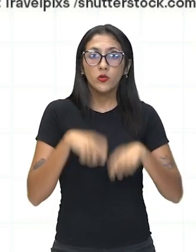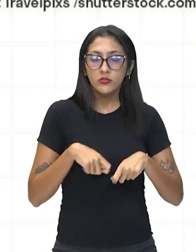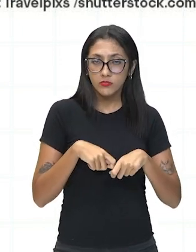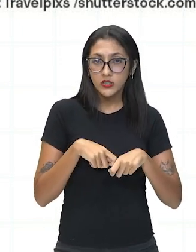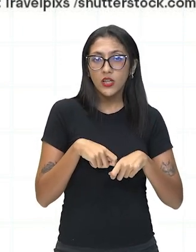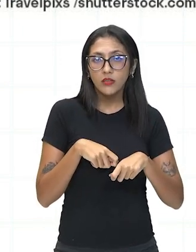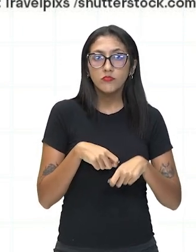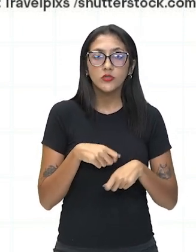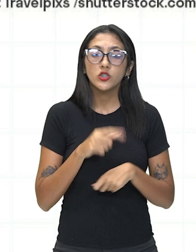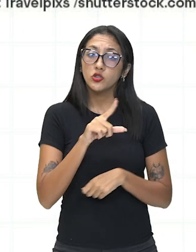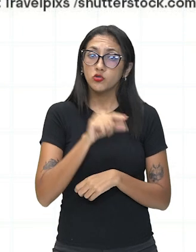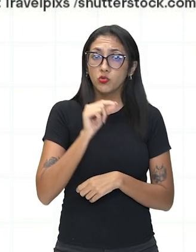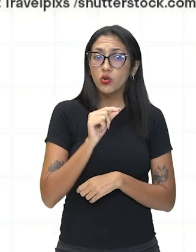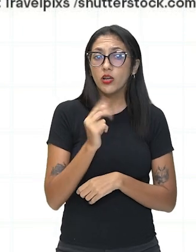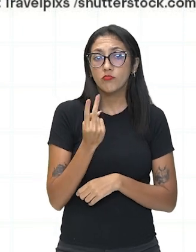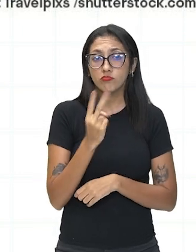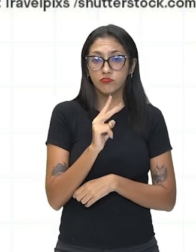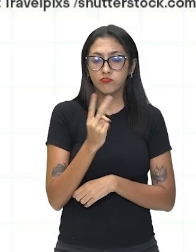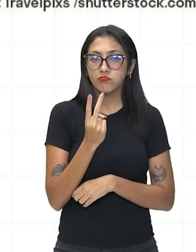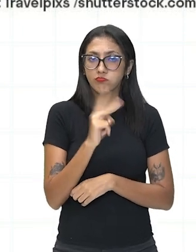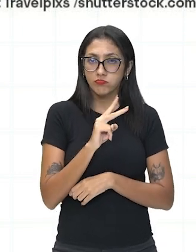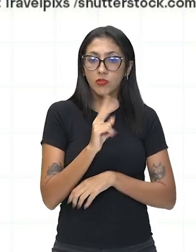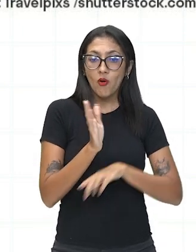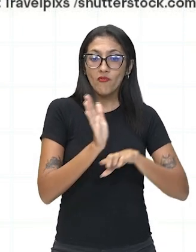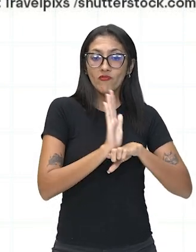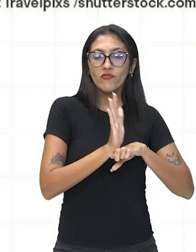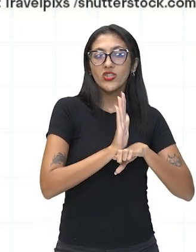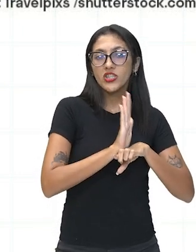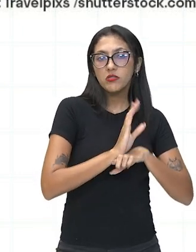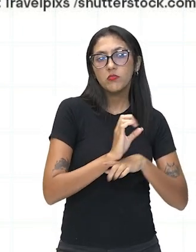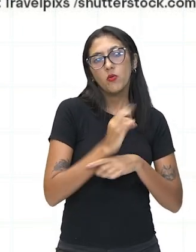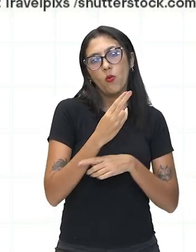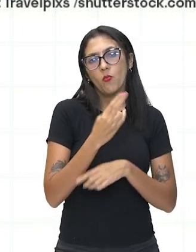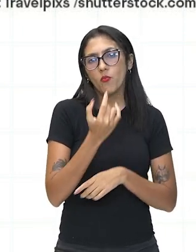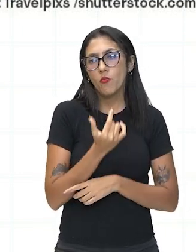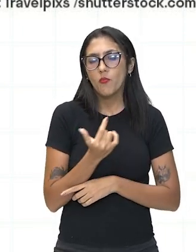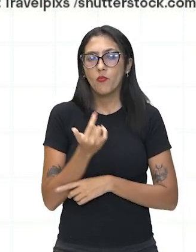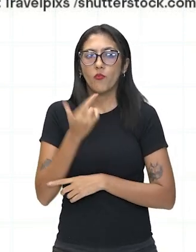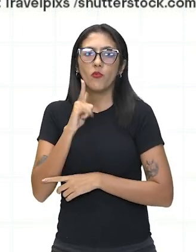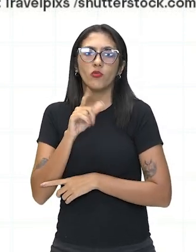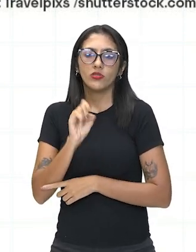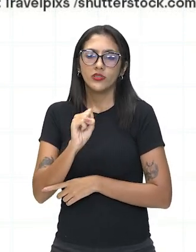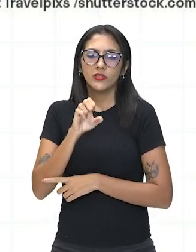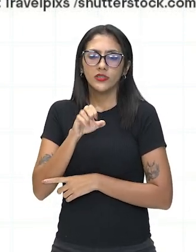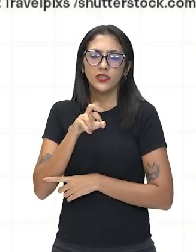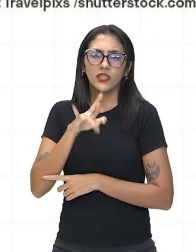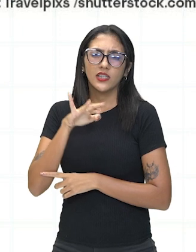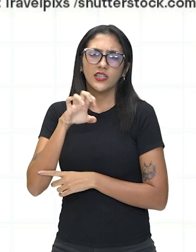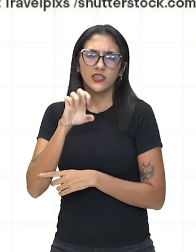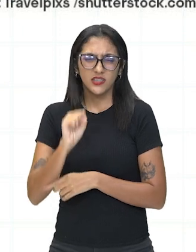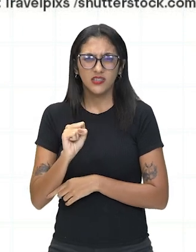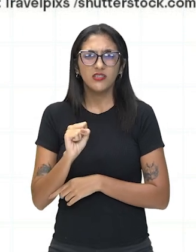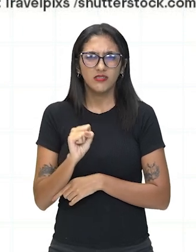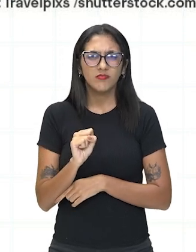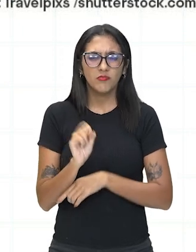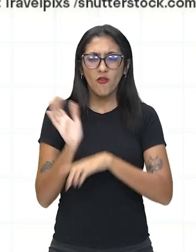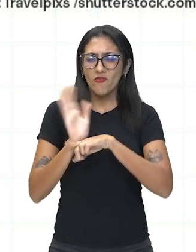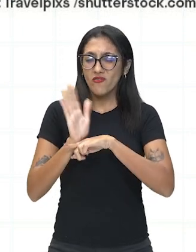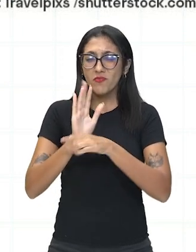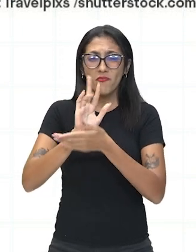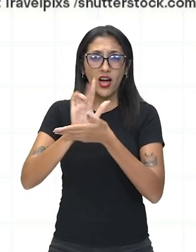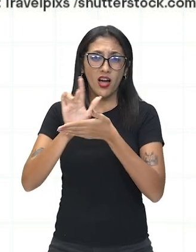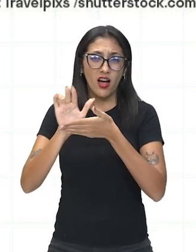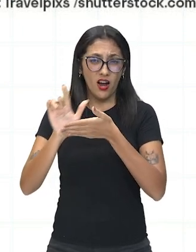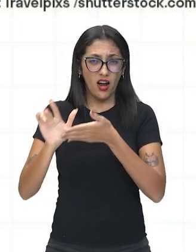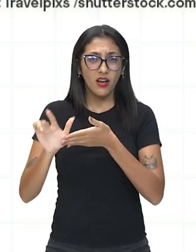de assistir este, que é o filme, ou a series, as séries favoritas. Então, ele está